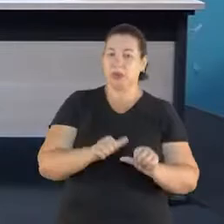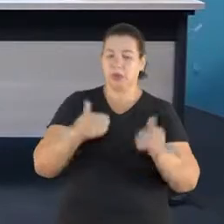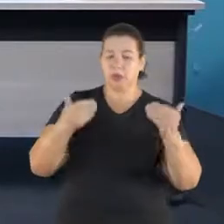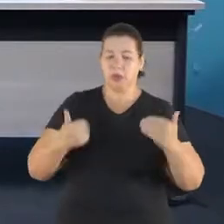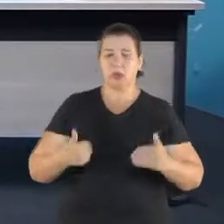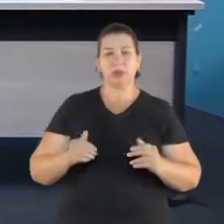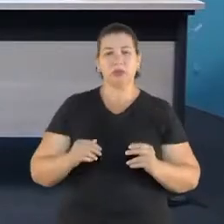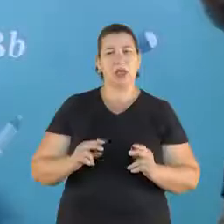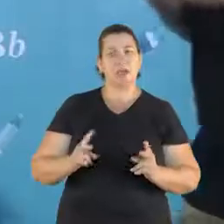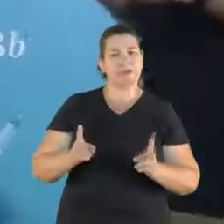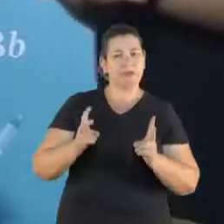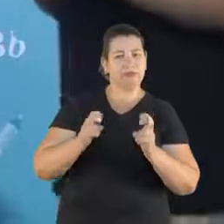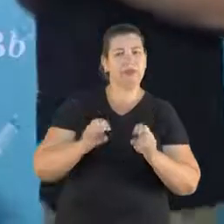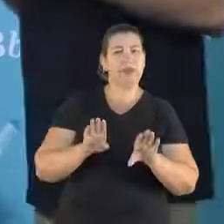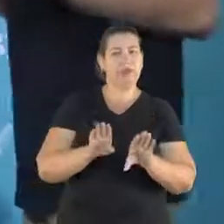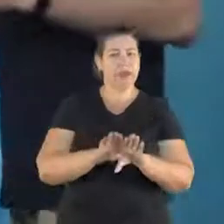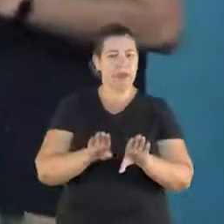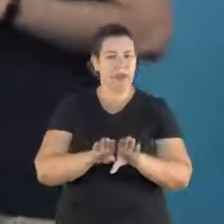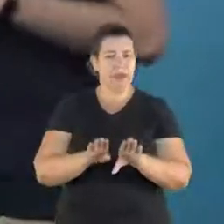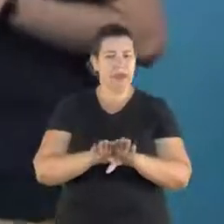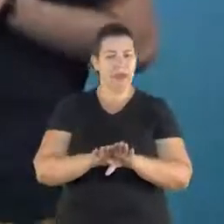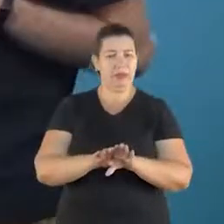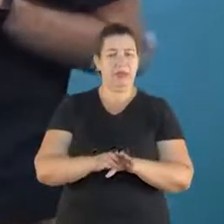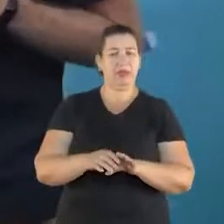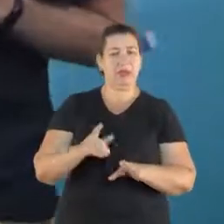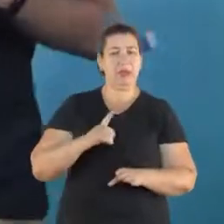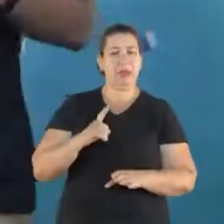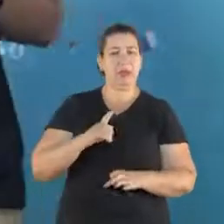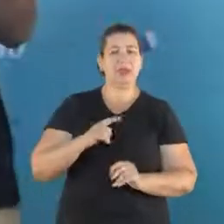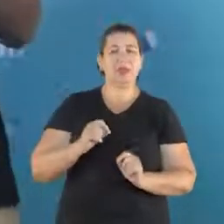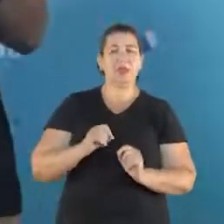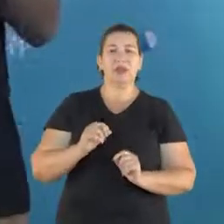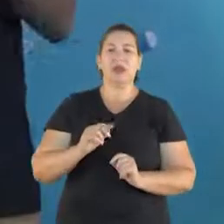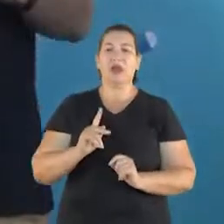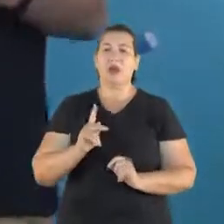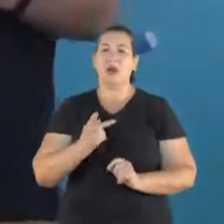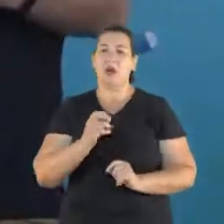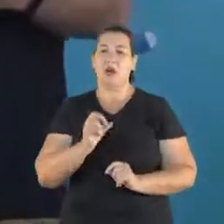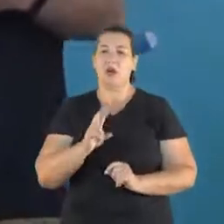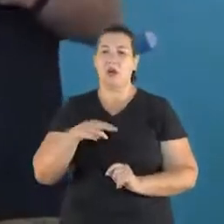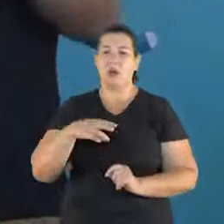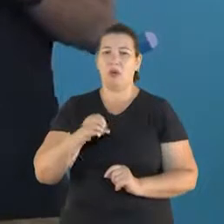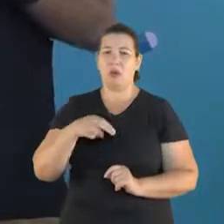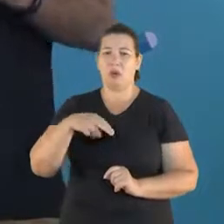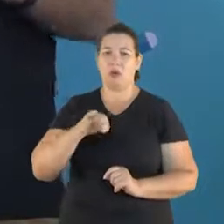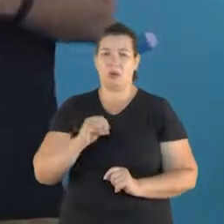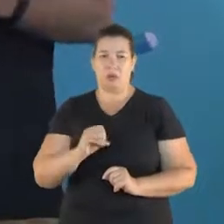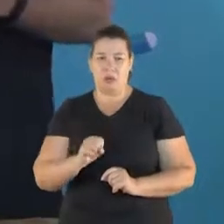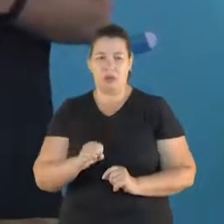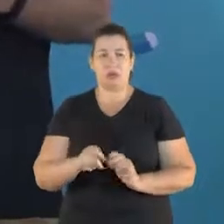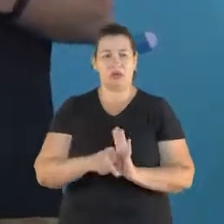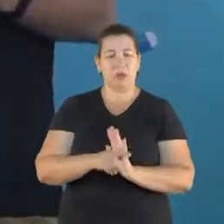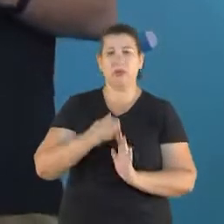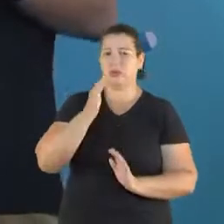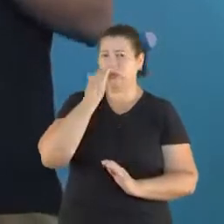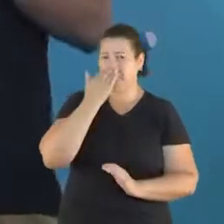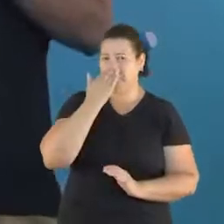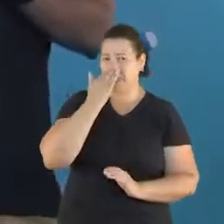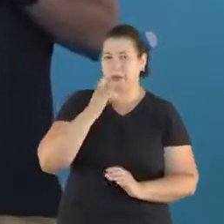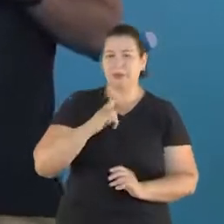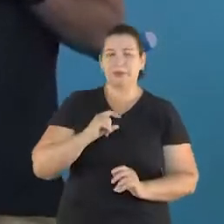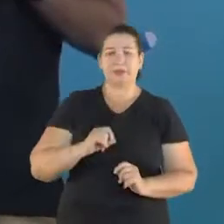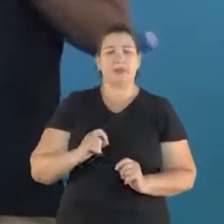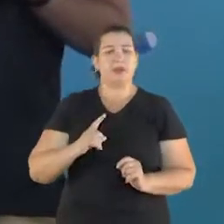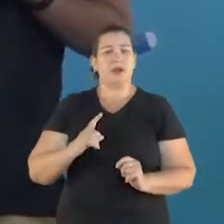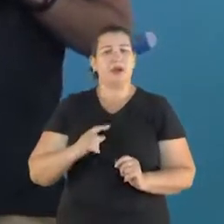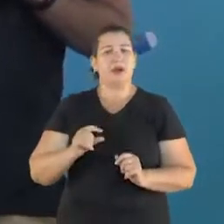bastante perceptíveis. É determinante a ação dos hormônios denominados hormônios sexuais, que nós já citamos nessa aula. Esses